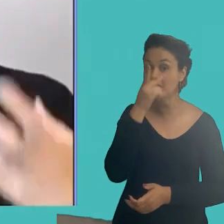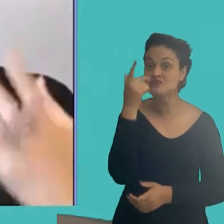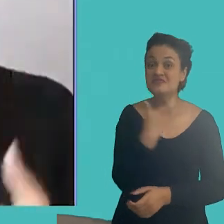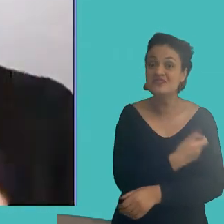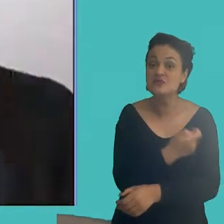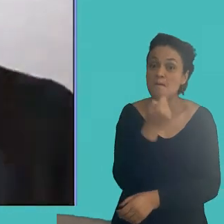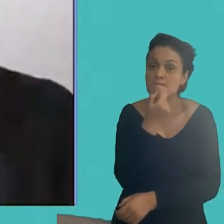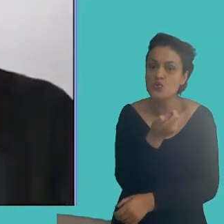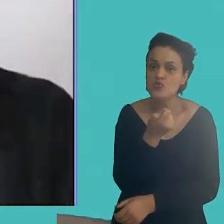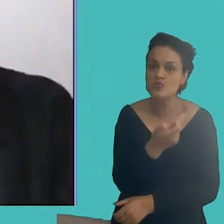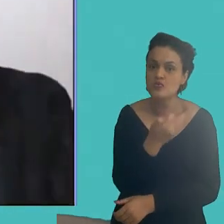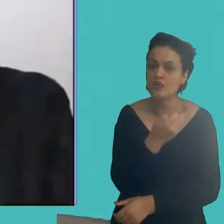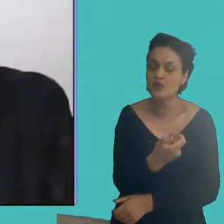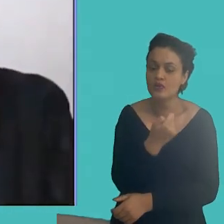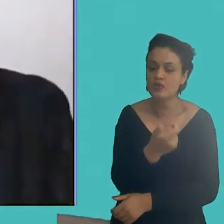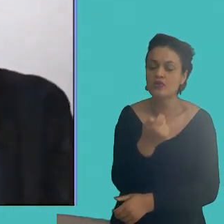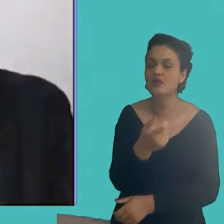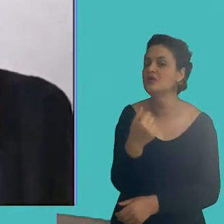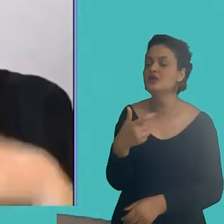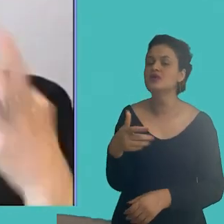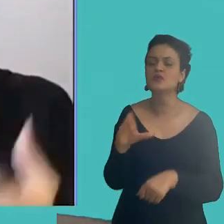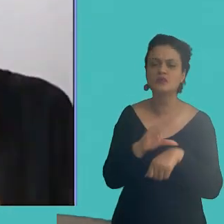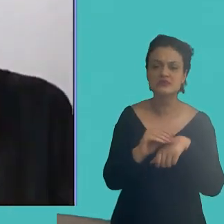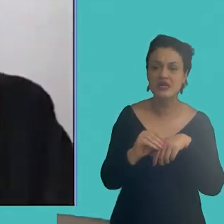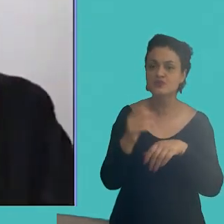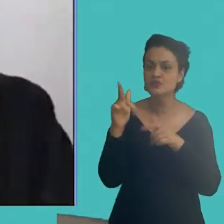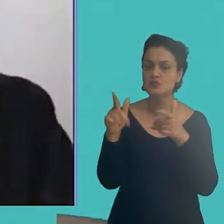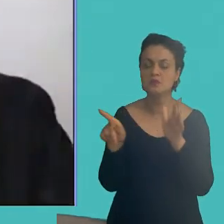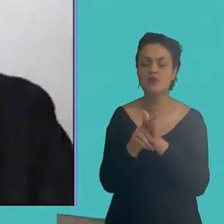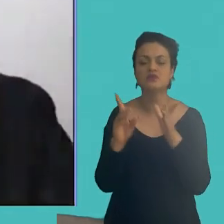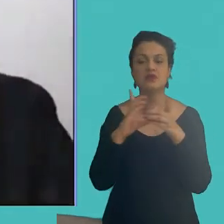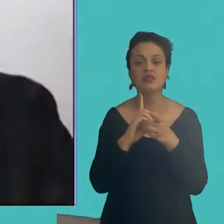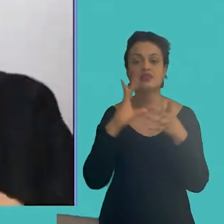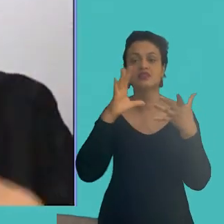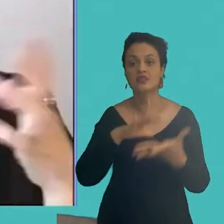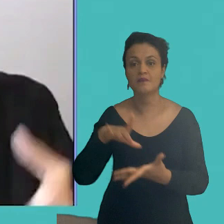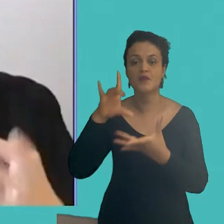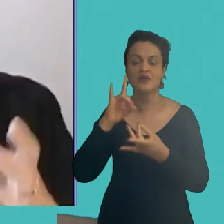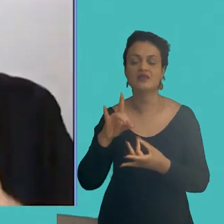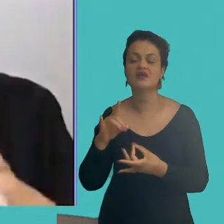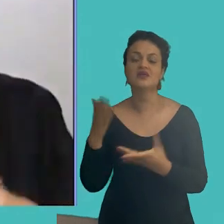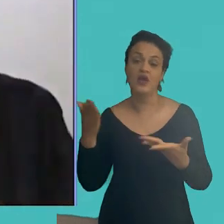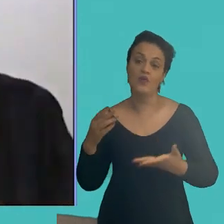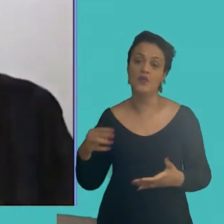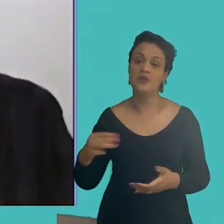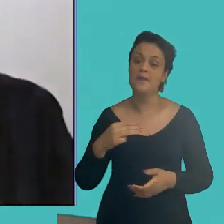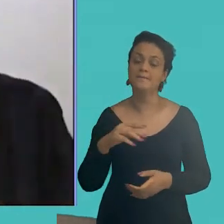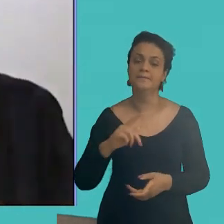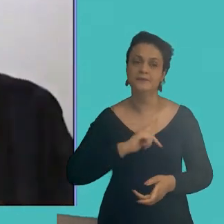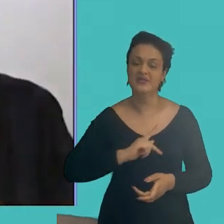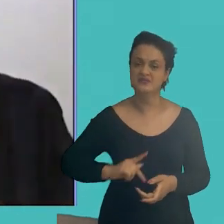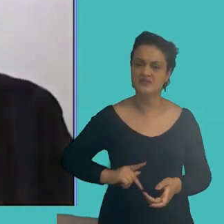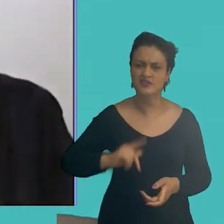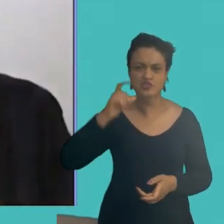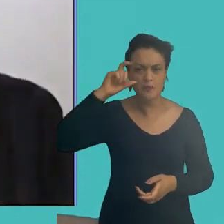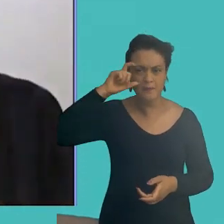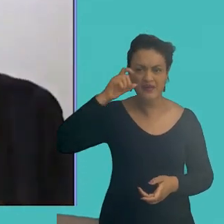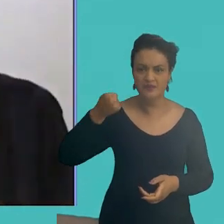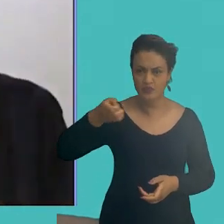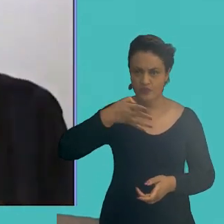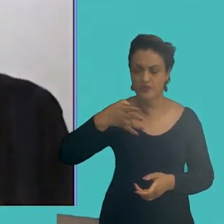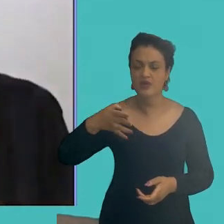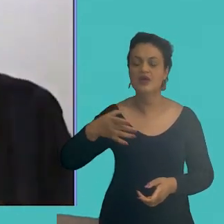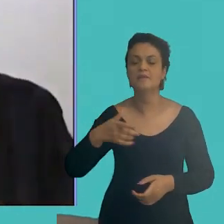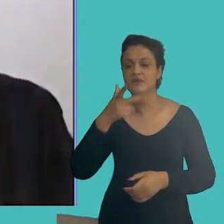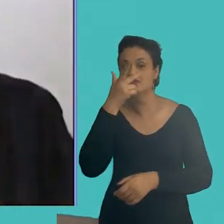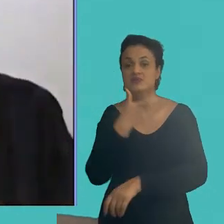com dados majoritariamente democratas, em que Biden teve a maioria de votos, aquela população está sendo mais vacinada.